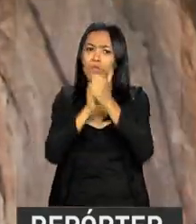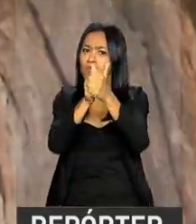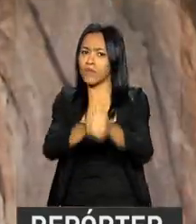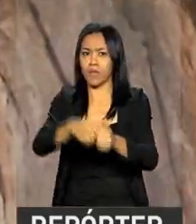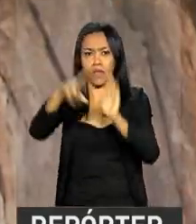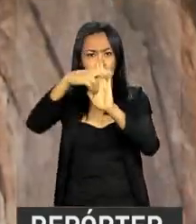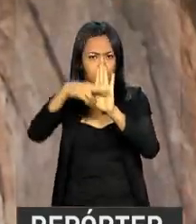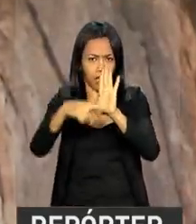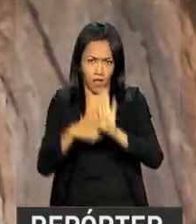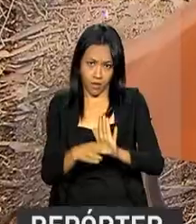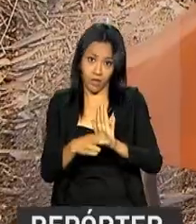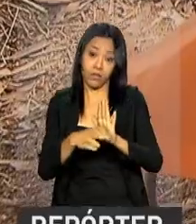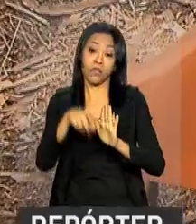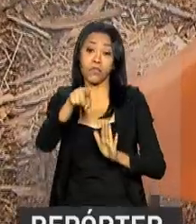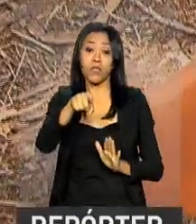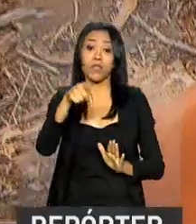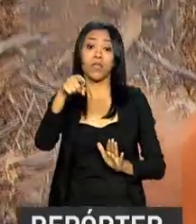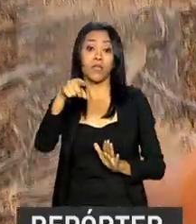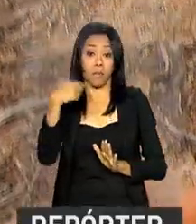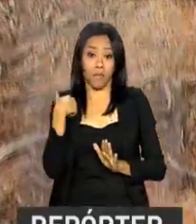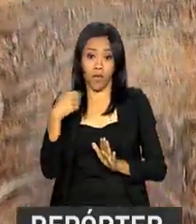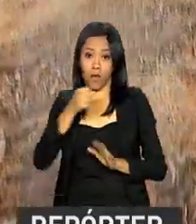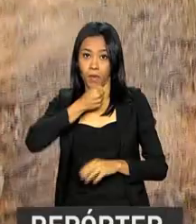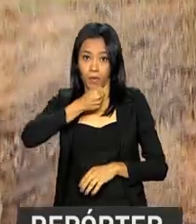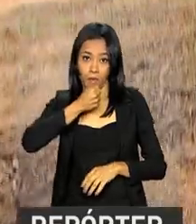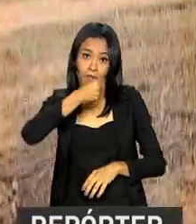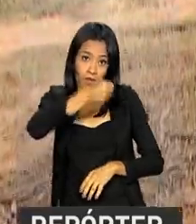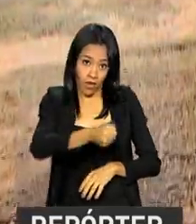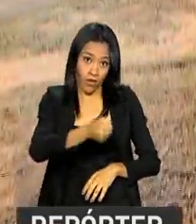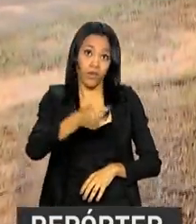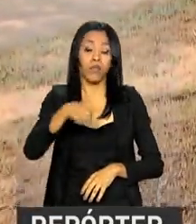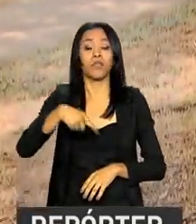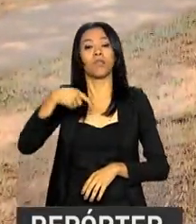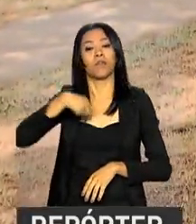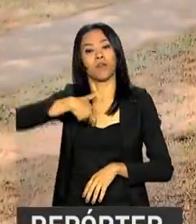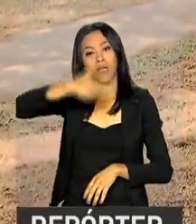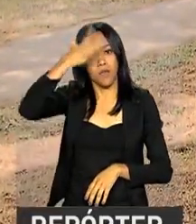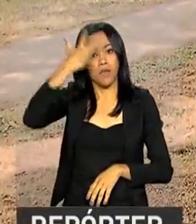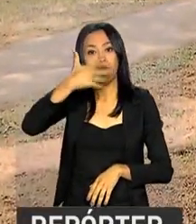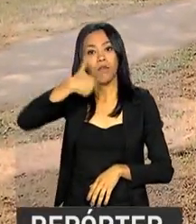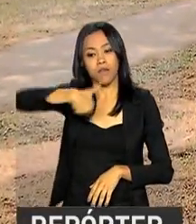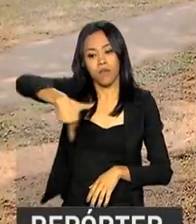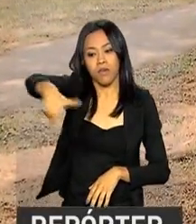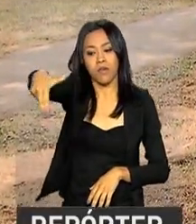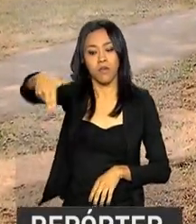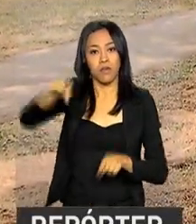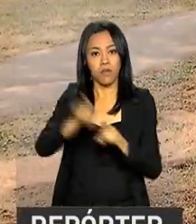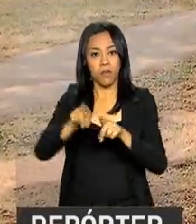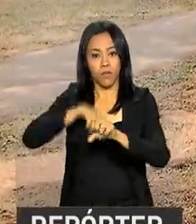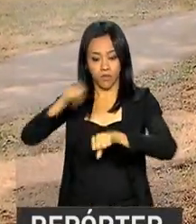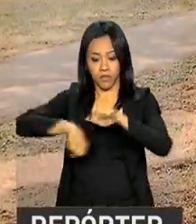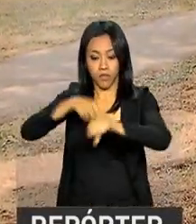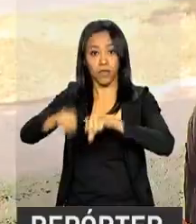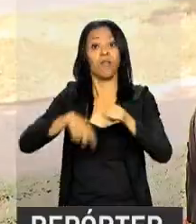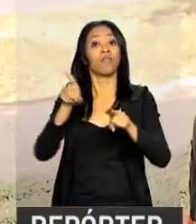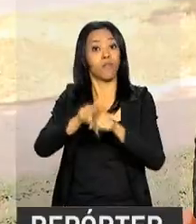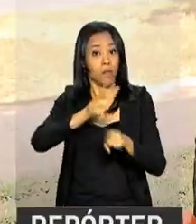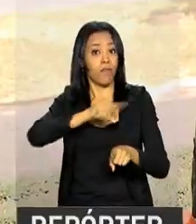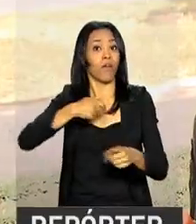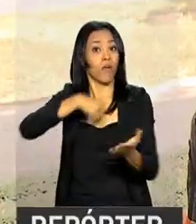trânsito ao saber pela nossa reportagem que pedestres e ciclistas também poderão ser multados se cometer